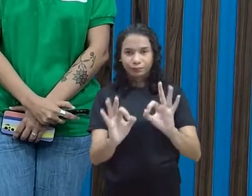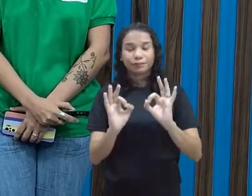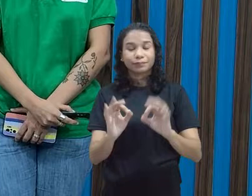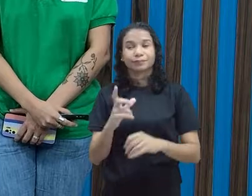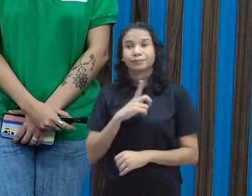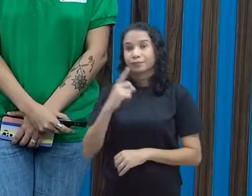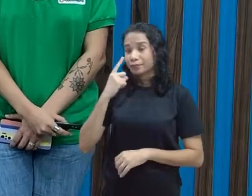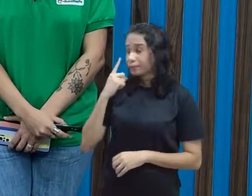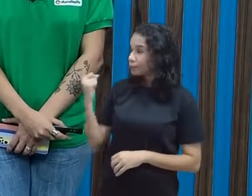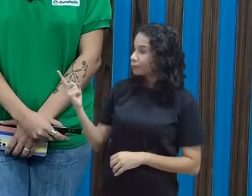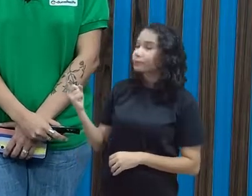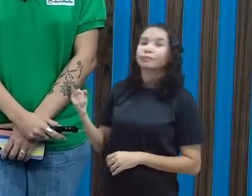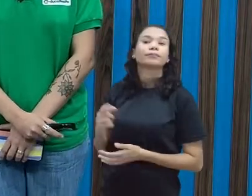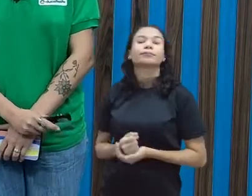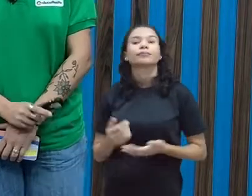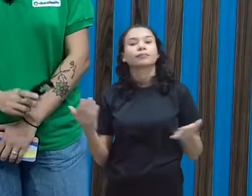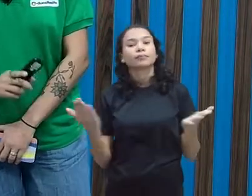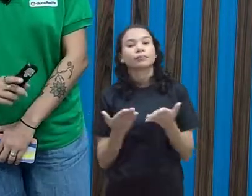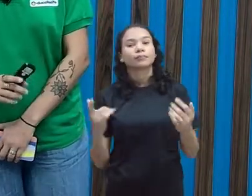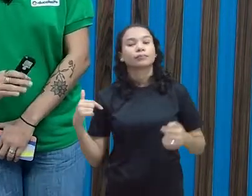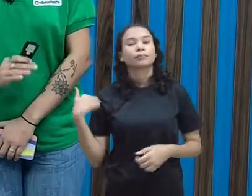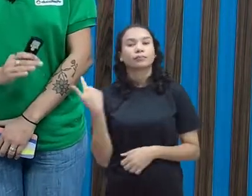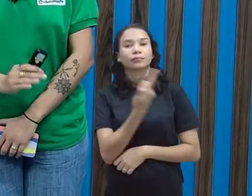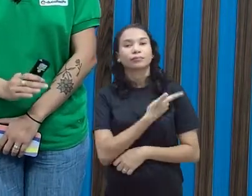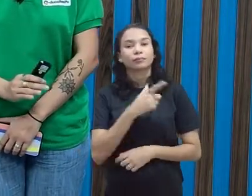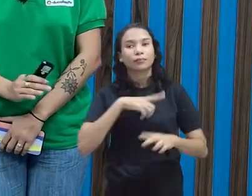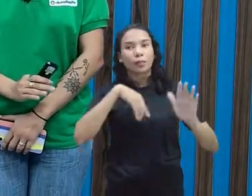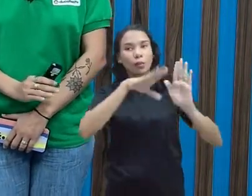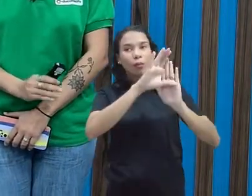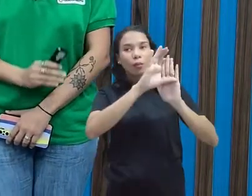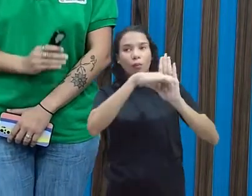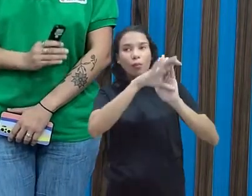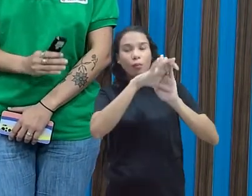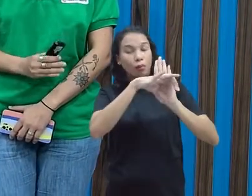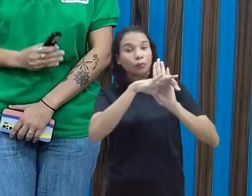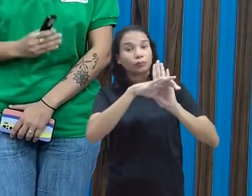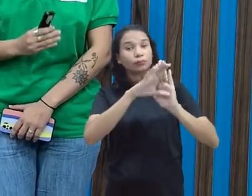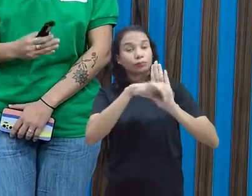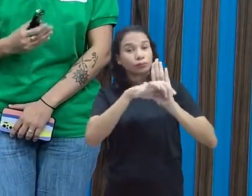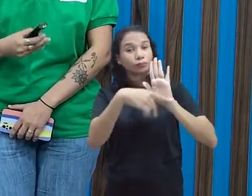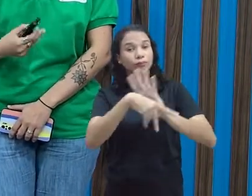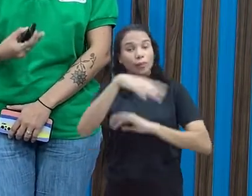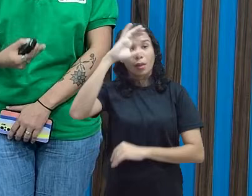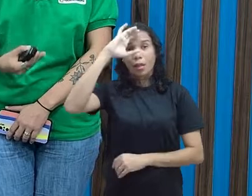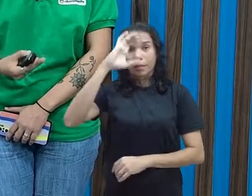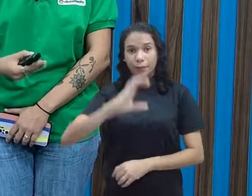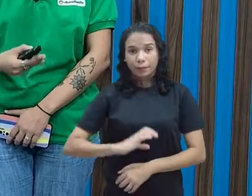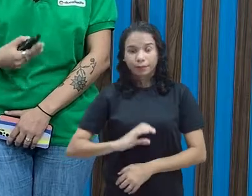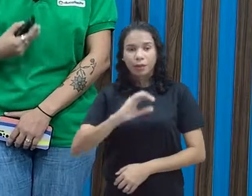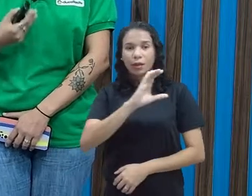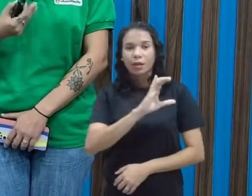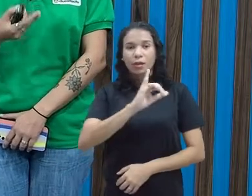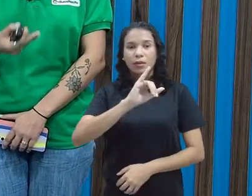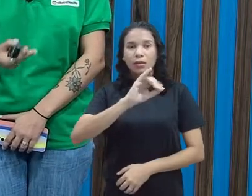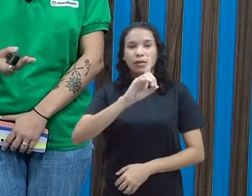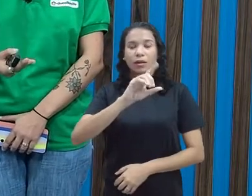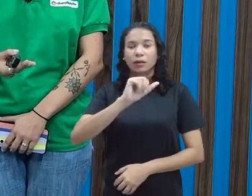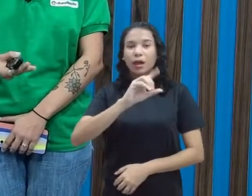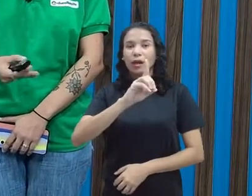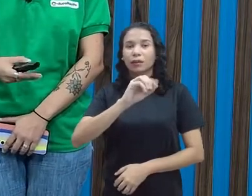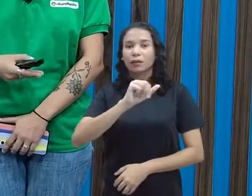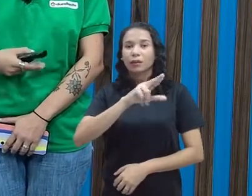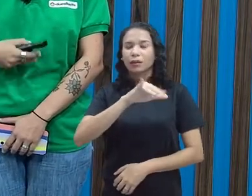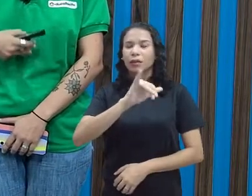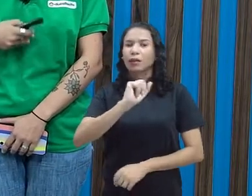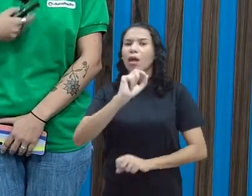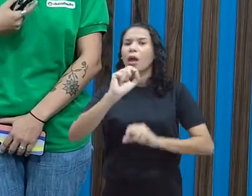Bom, e aí a gente vai conceituar aqui, né, o conceito de cidadania. O que é que seria essa